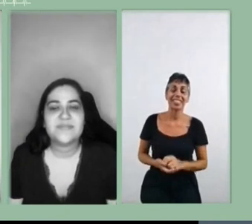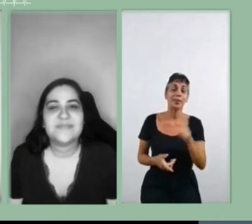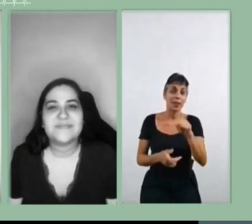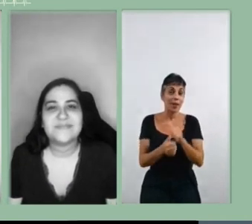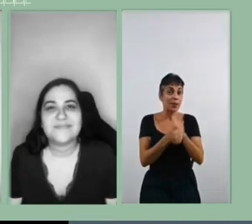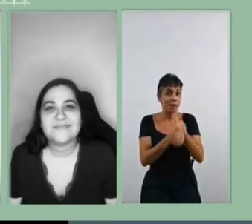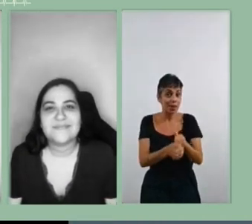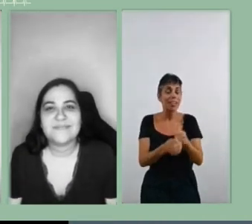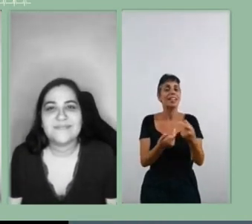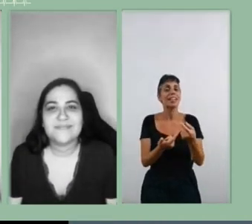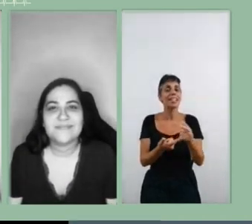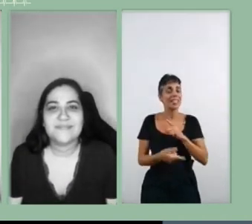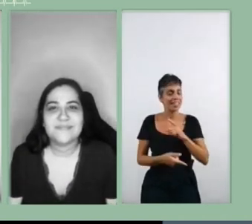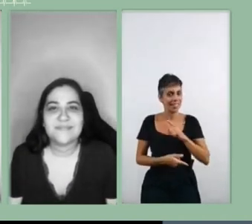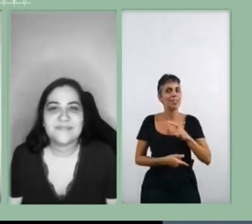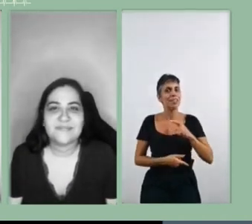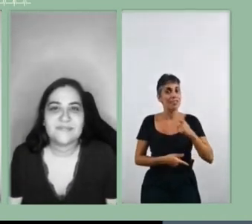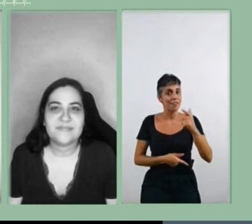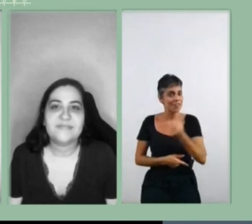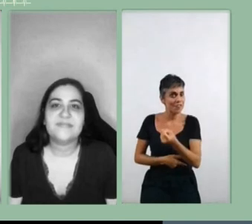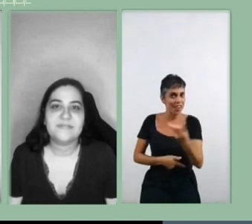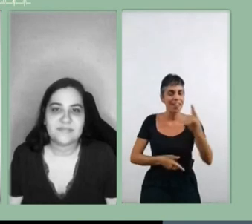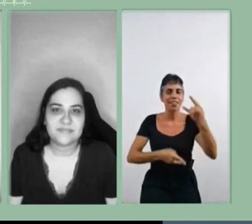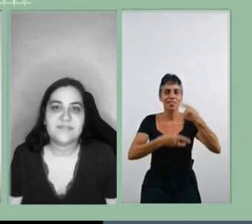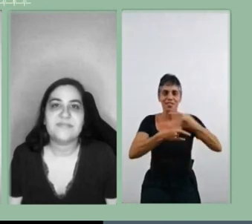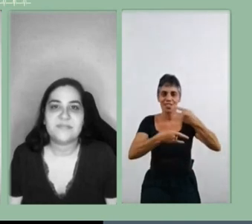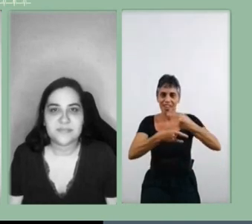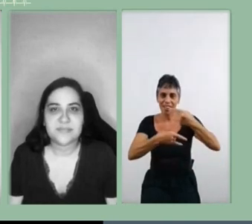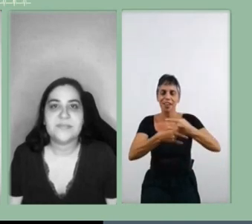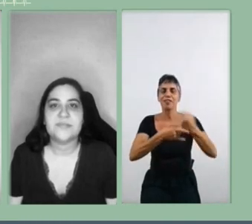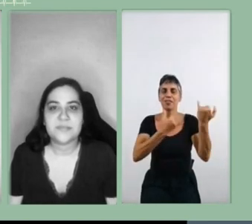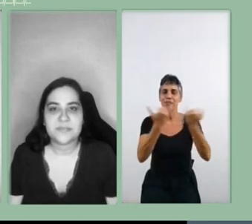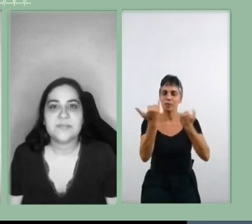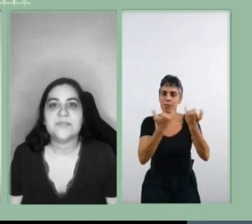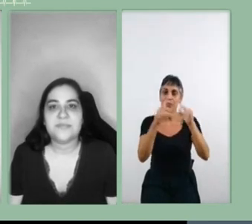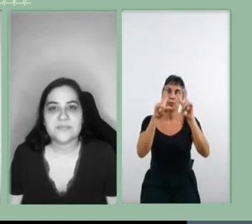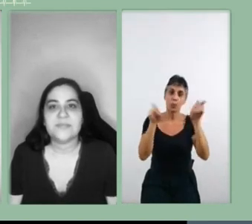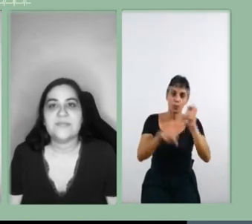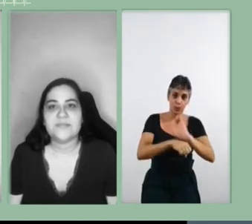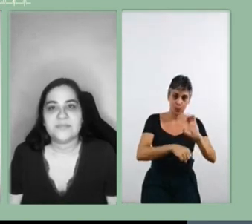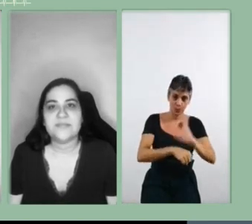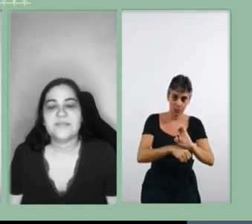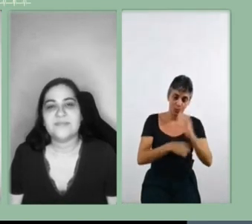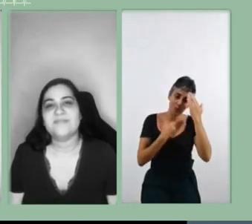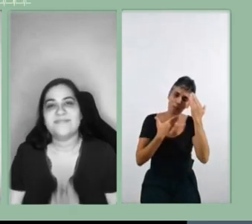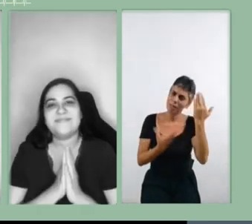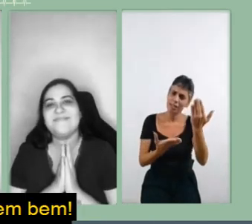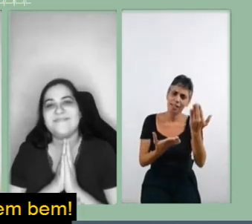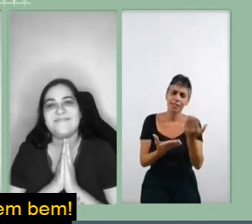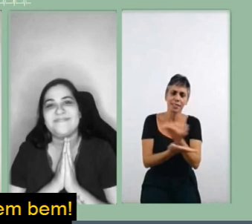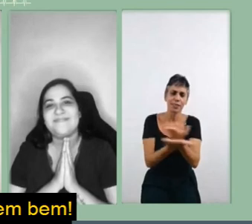ainda vai estar fazendo várias lives, trazendo muito mais informação sobre esse assunto. Obrigada para todo mundo, um